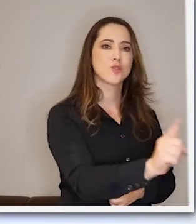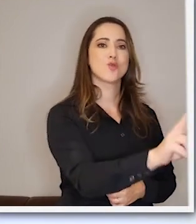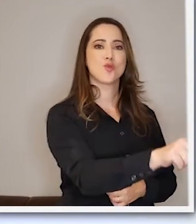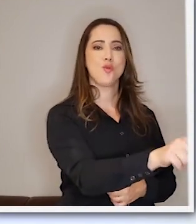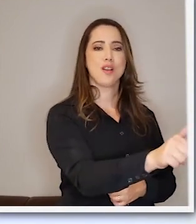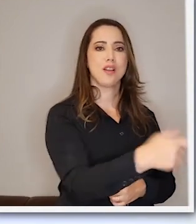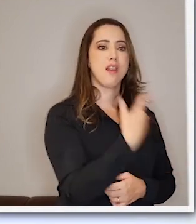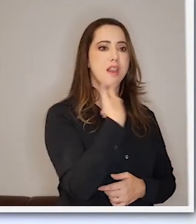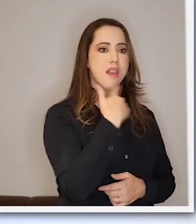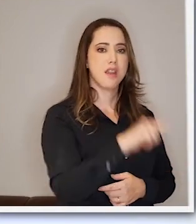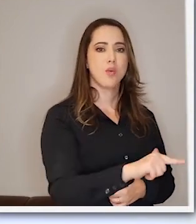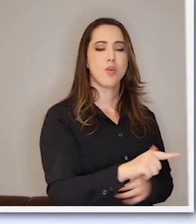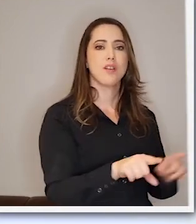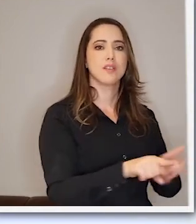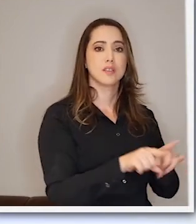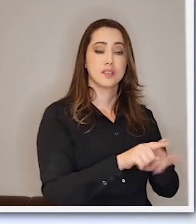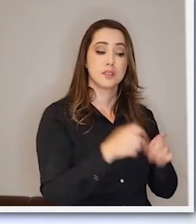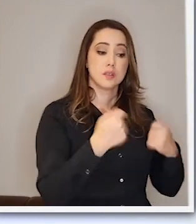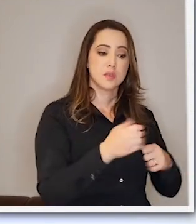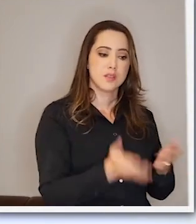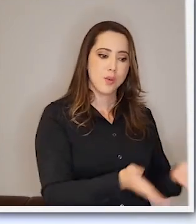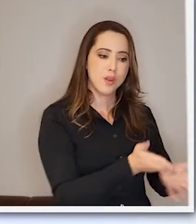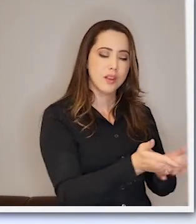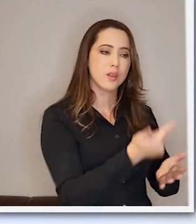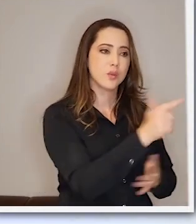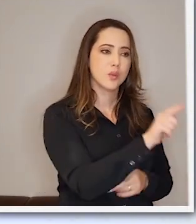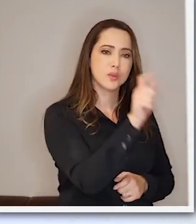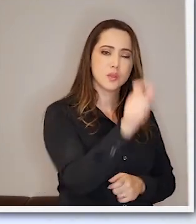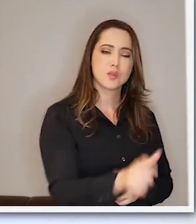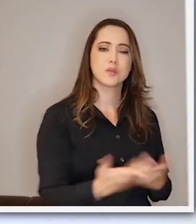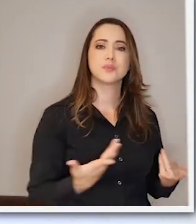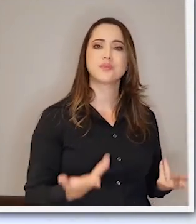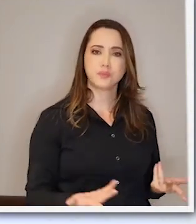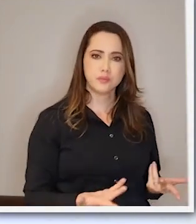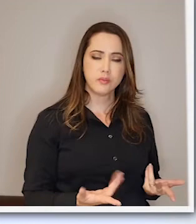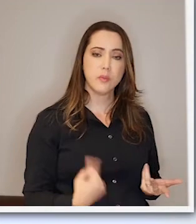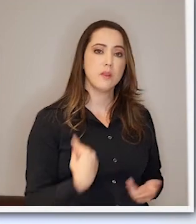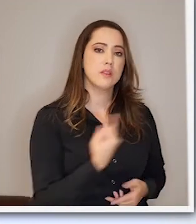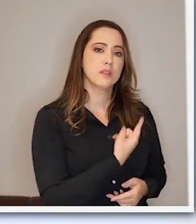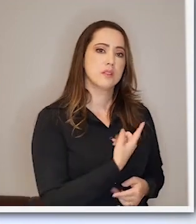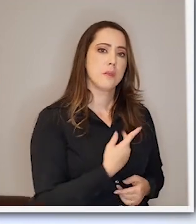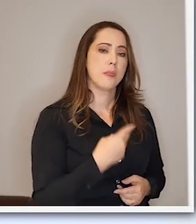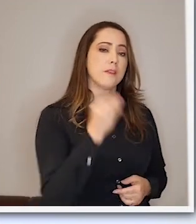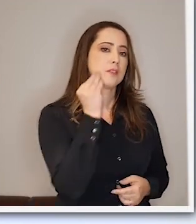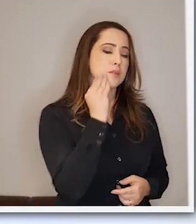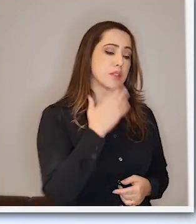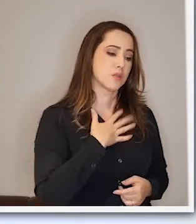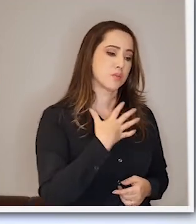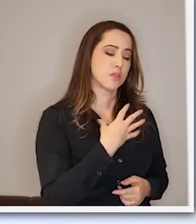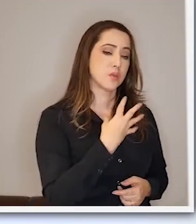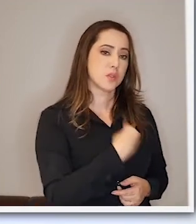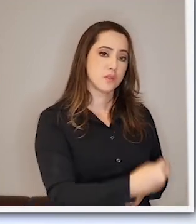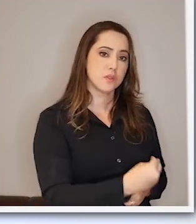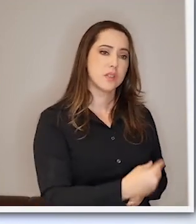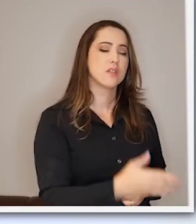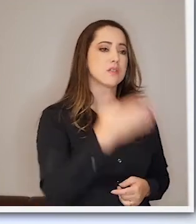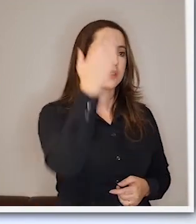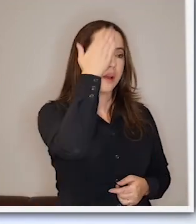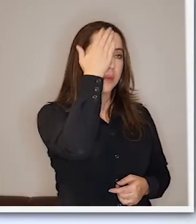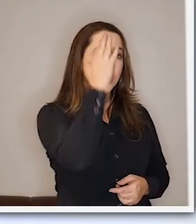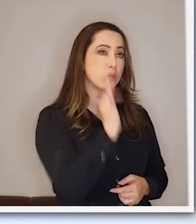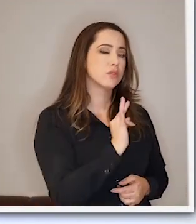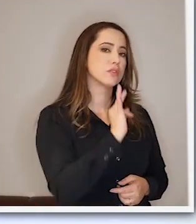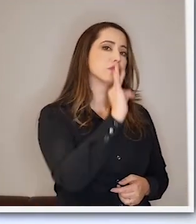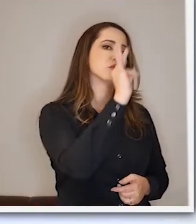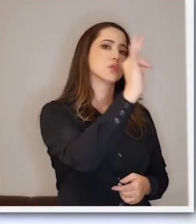mudas. Por quê? Porque eles sabem que é libras e surdos. Até a terminologia, a nomenclatura, você precisa aprender para tratar o outro com o valor humano